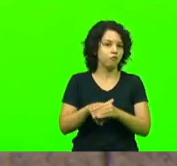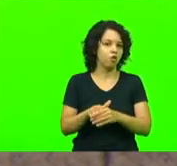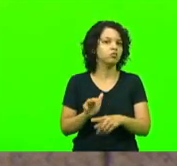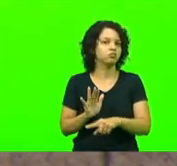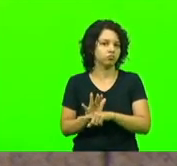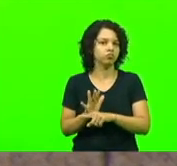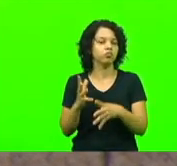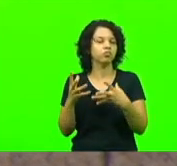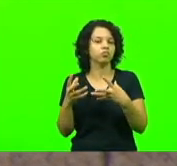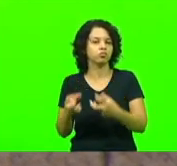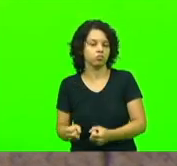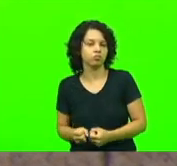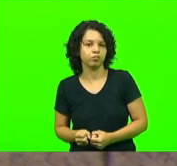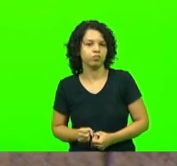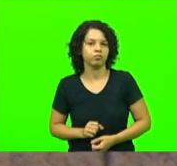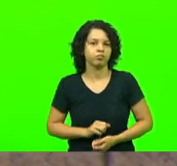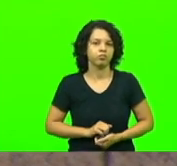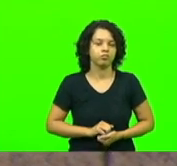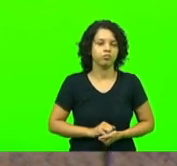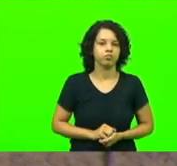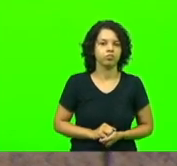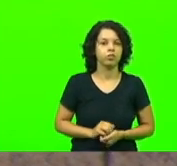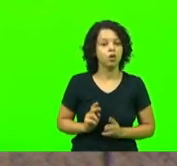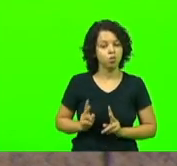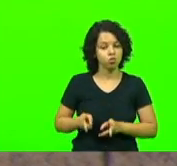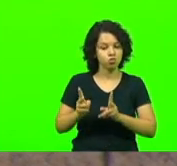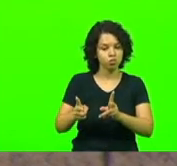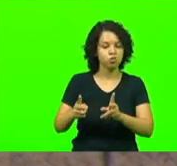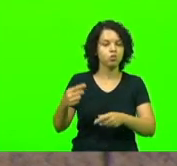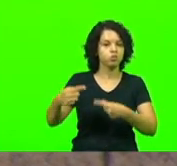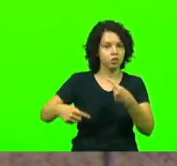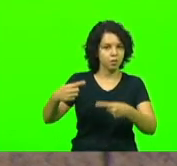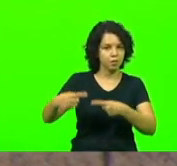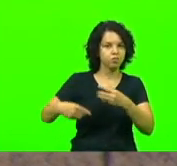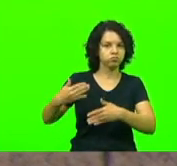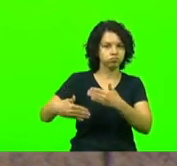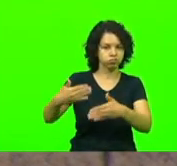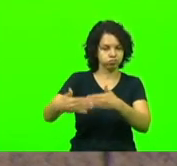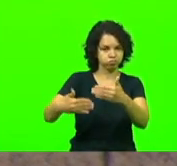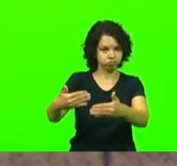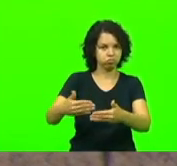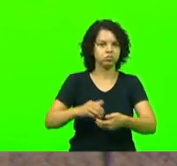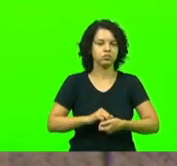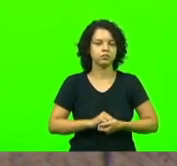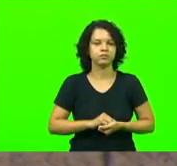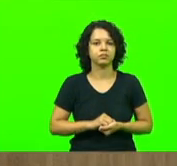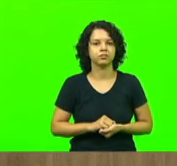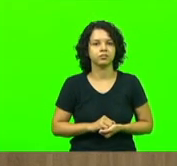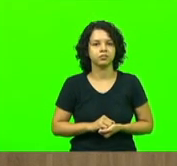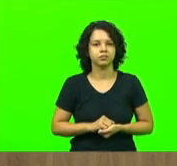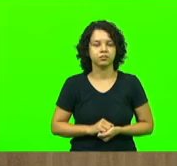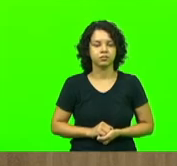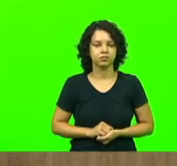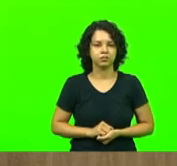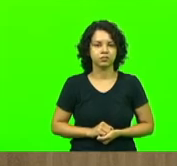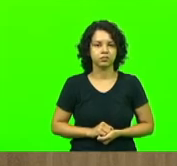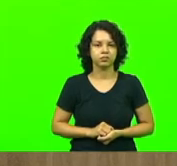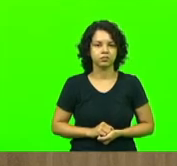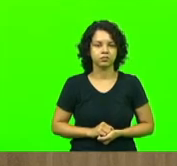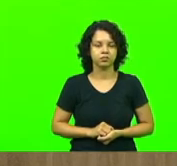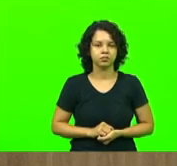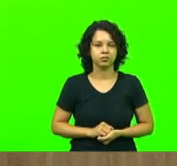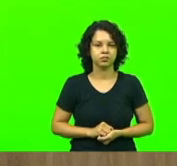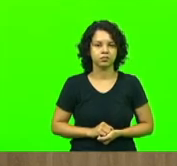favorável à continuação e o debate da matéria nessa casa. Obrigado.